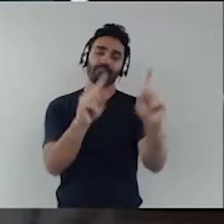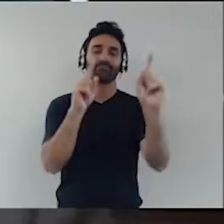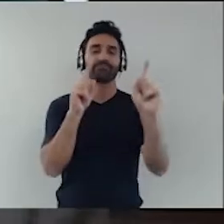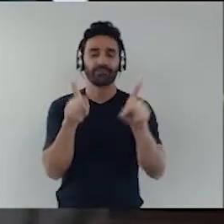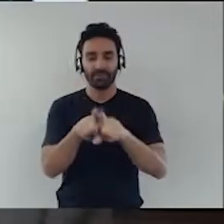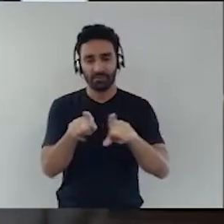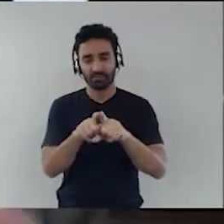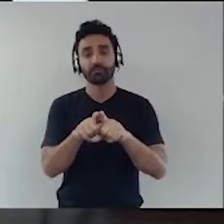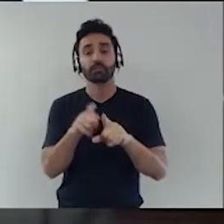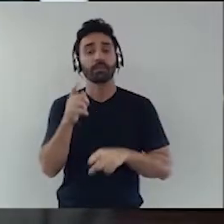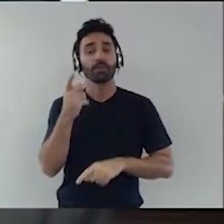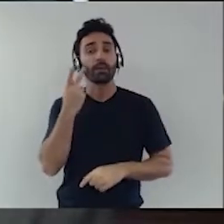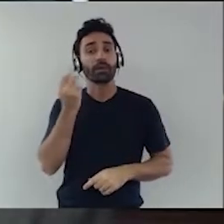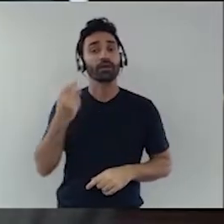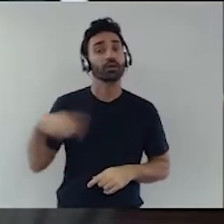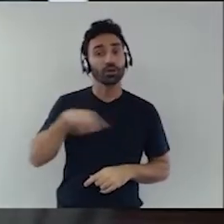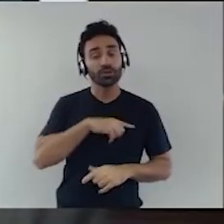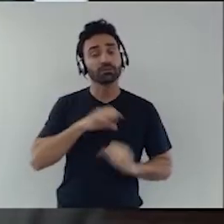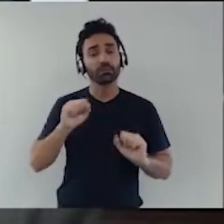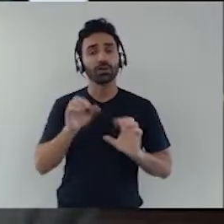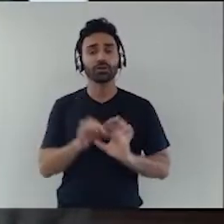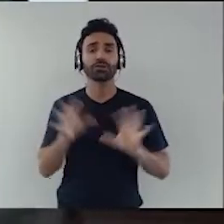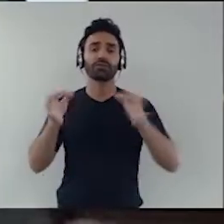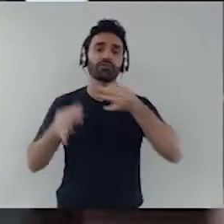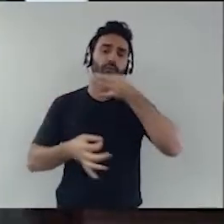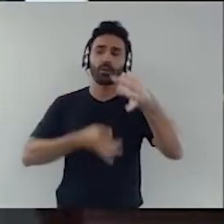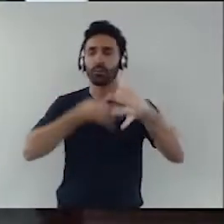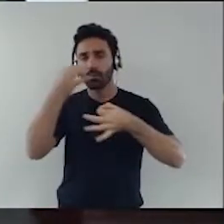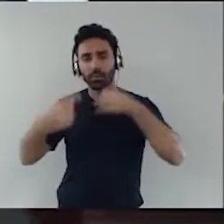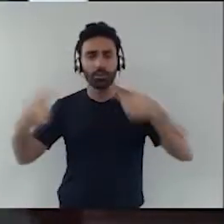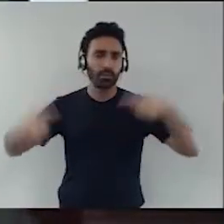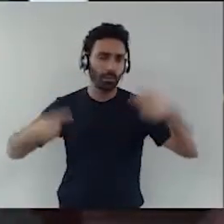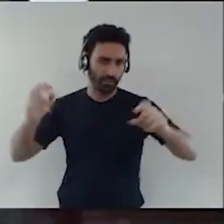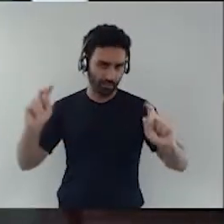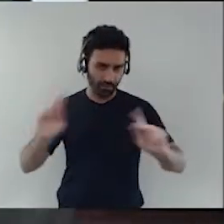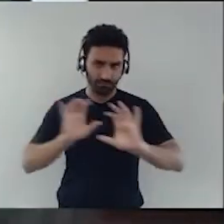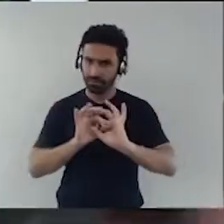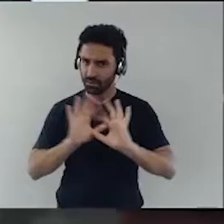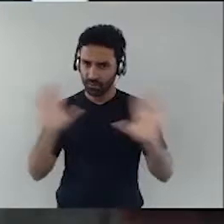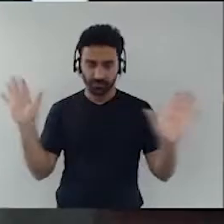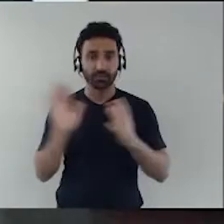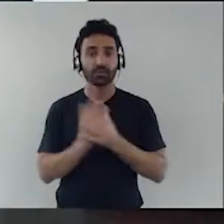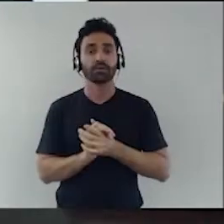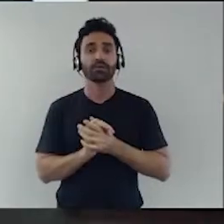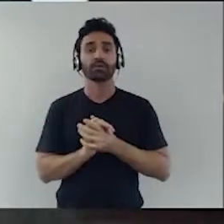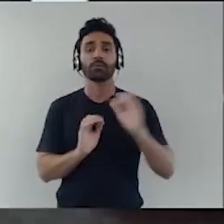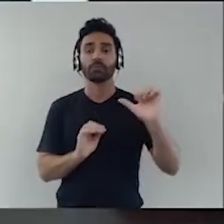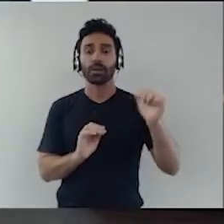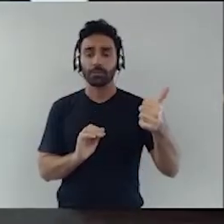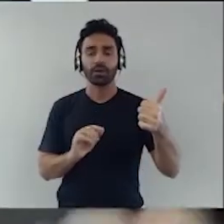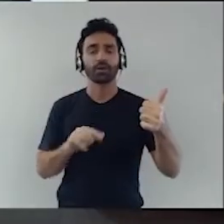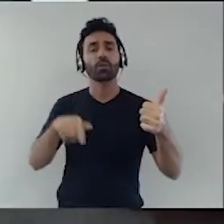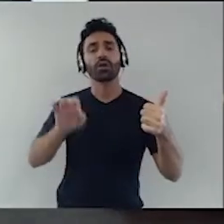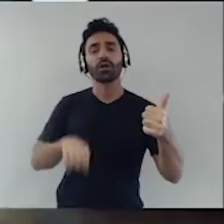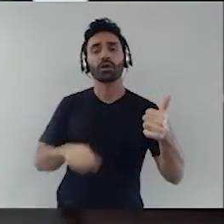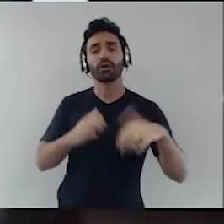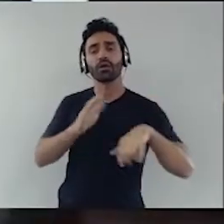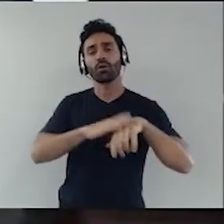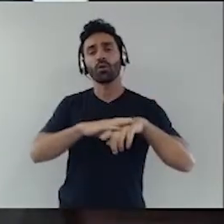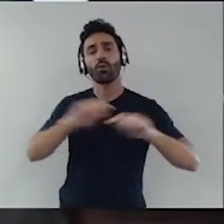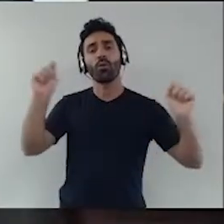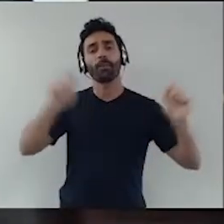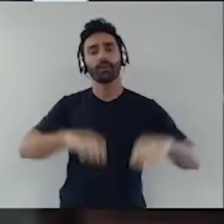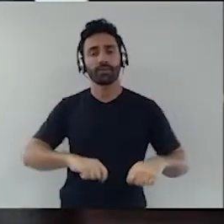E até para que a gente tenha contrapontos estabelecidos. Então, primeiro ponto, não tem dúvida de quem tem competência para isso, de acordo com a